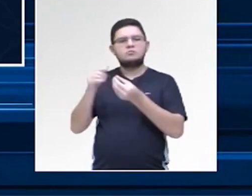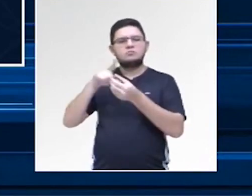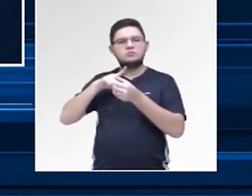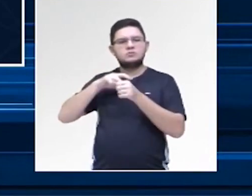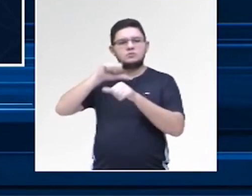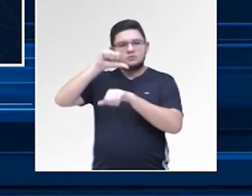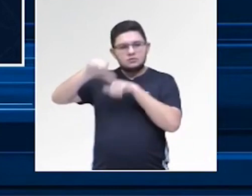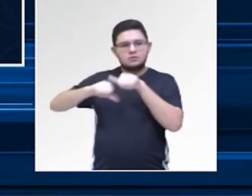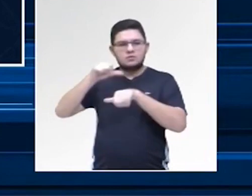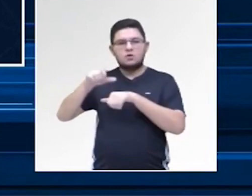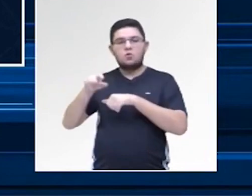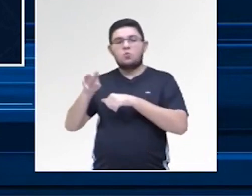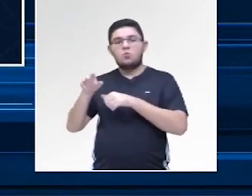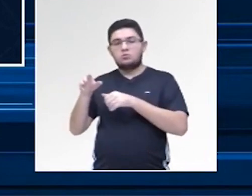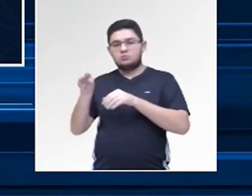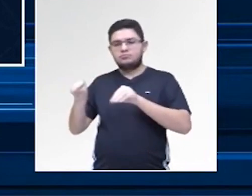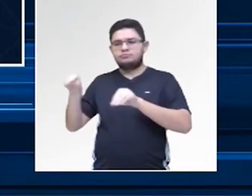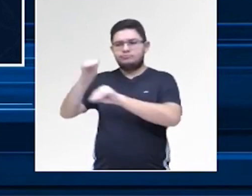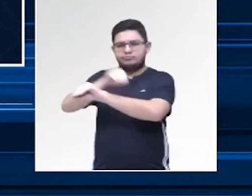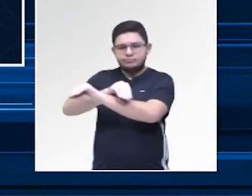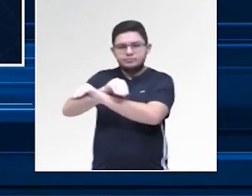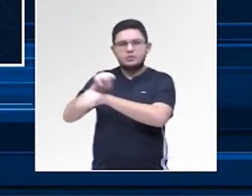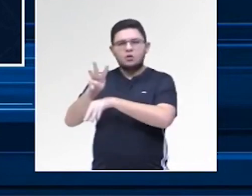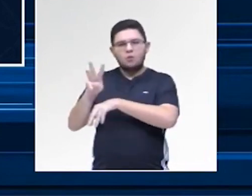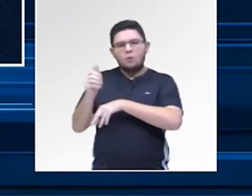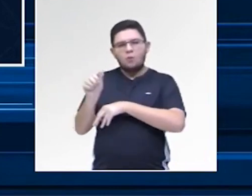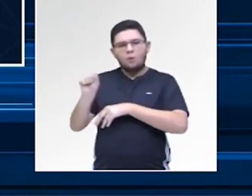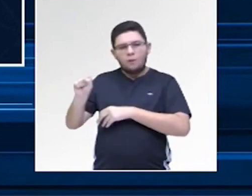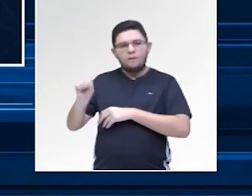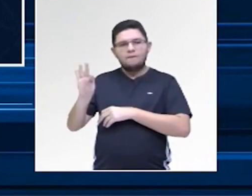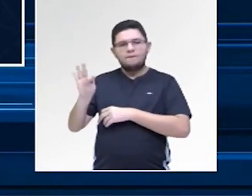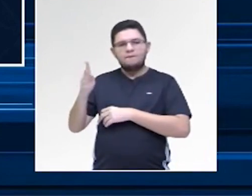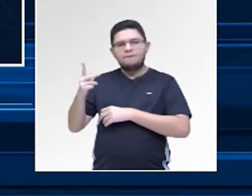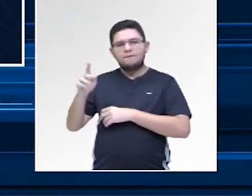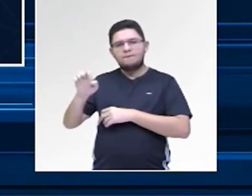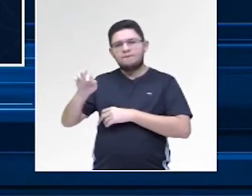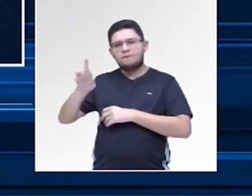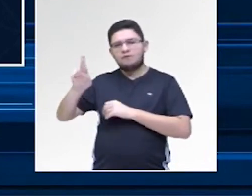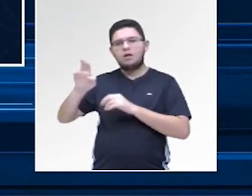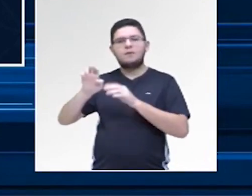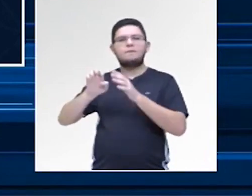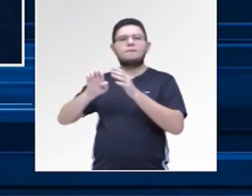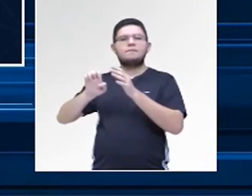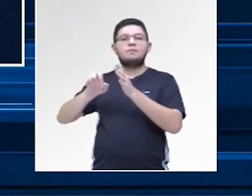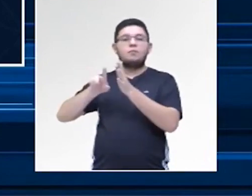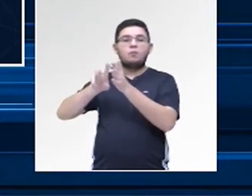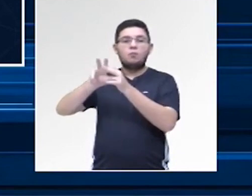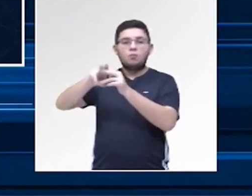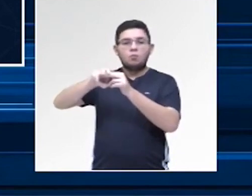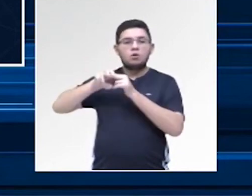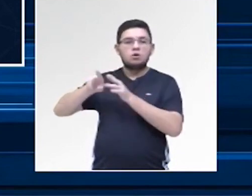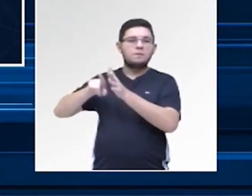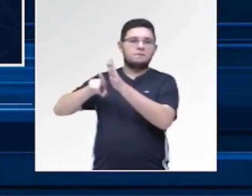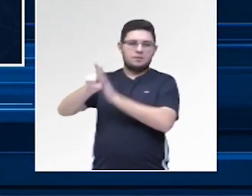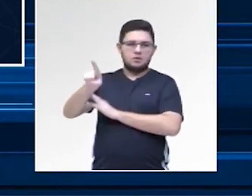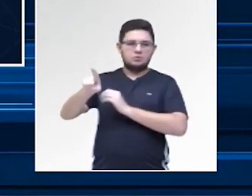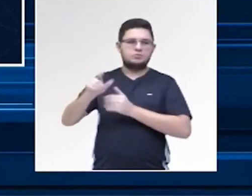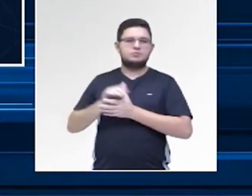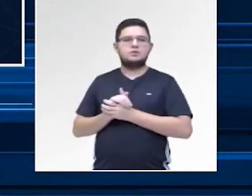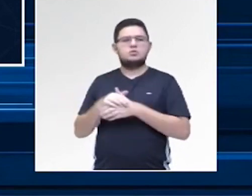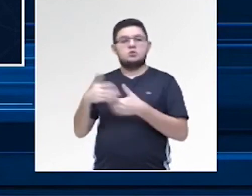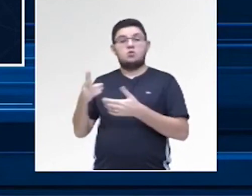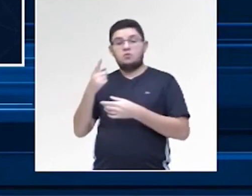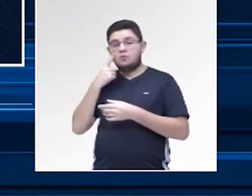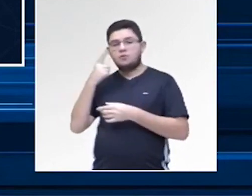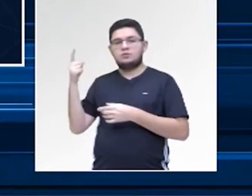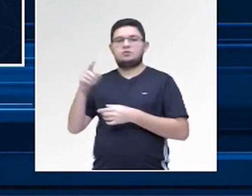para frente, né, do substantivo, para justamente você formar essa question, essa pergunta.